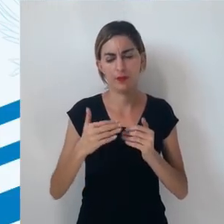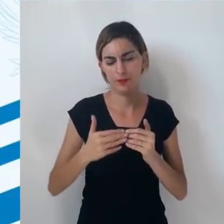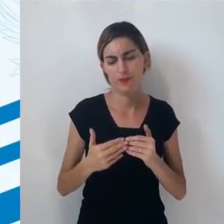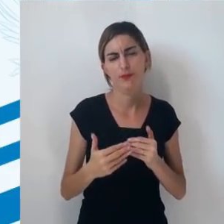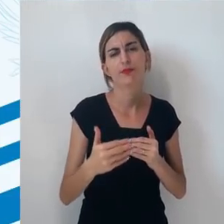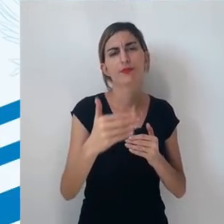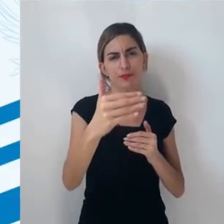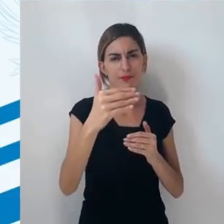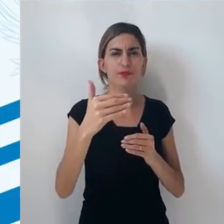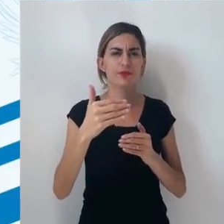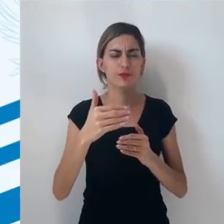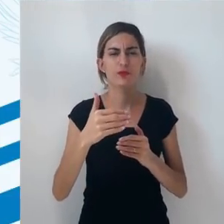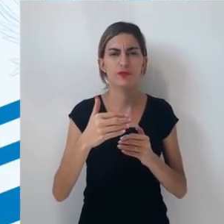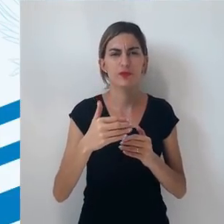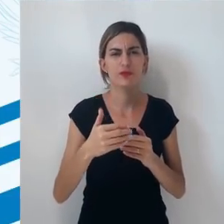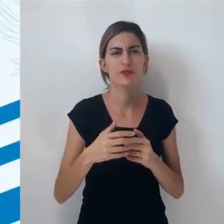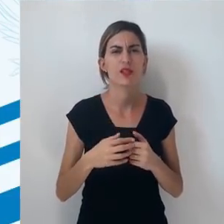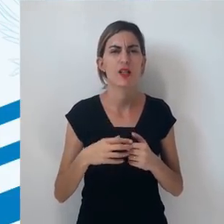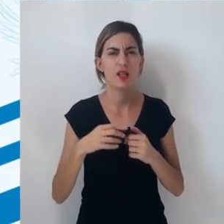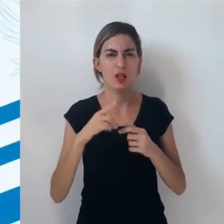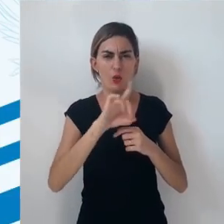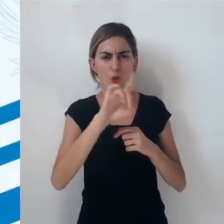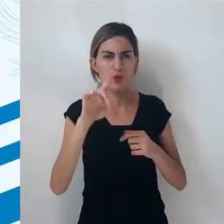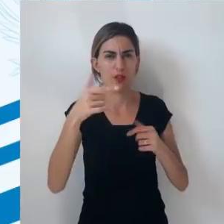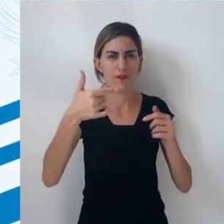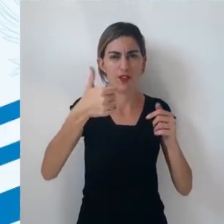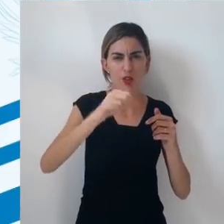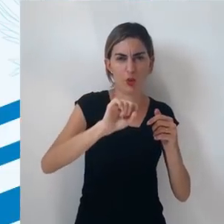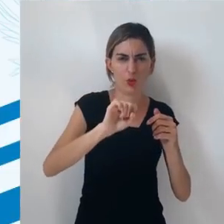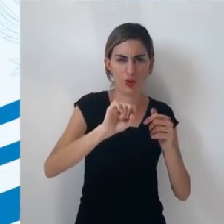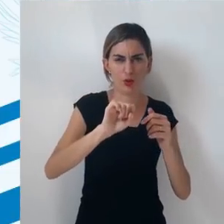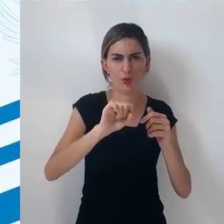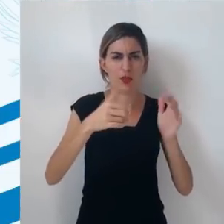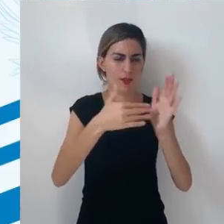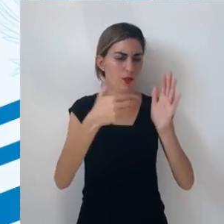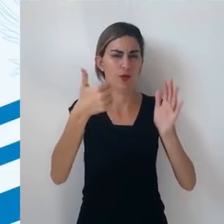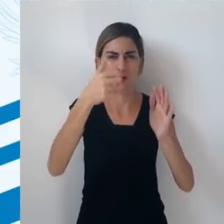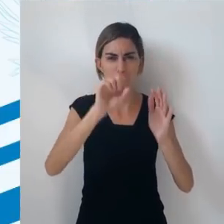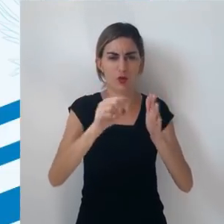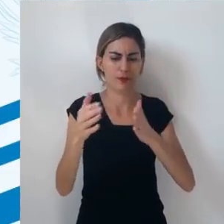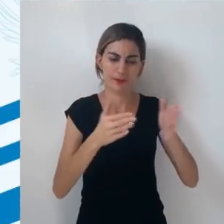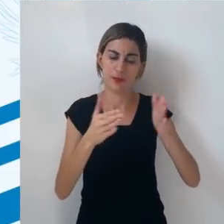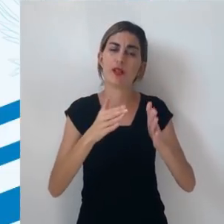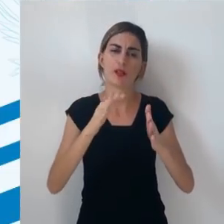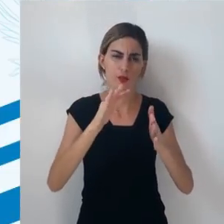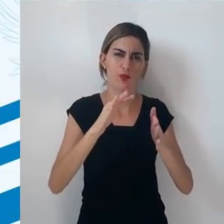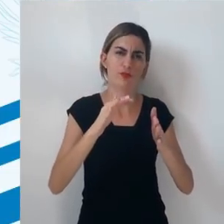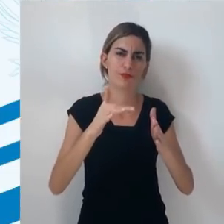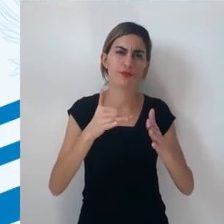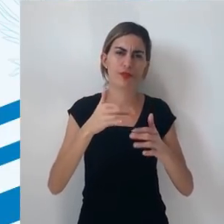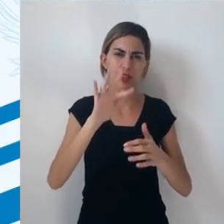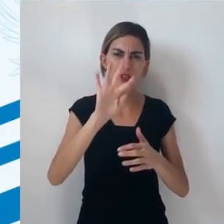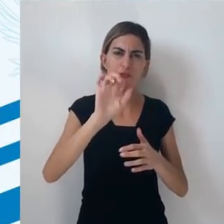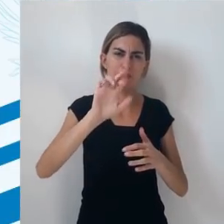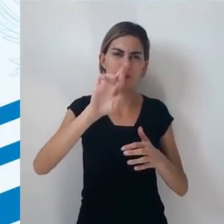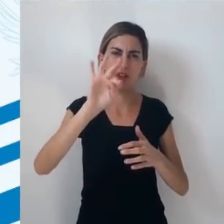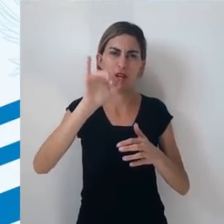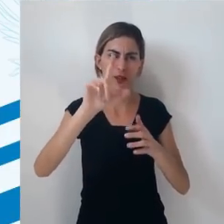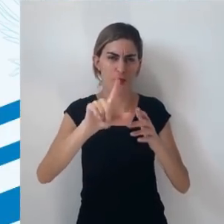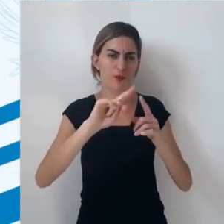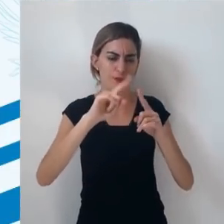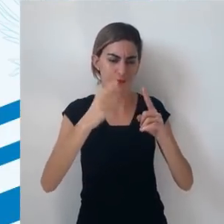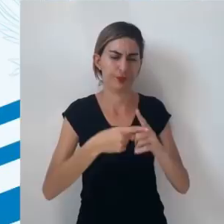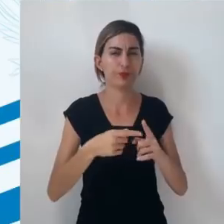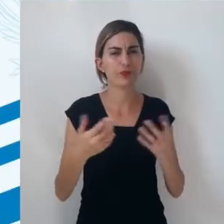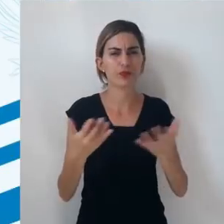A partir do 20º dia até o dia 28 é o período que é infértil. Bora agora